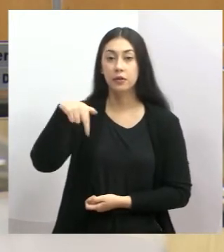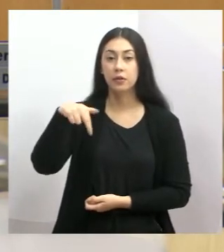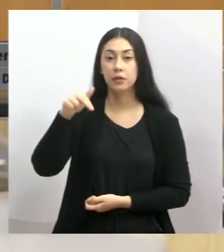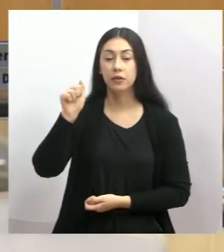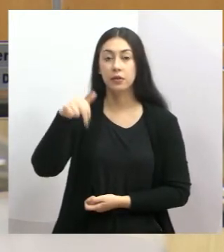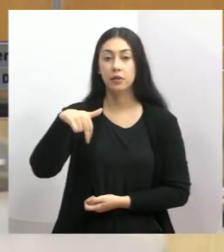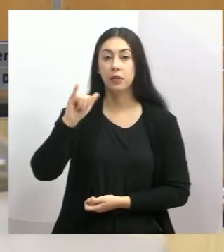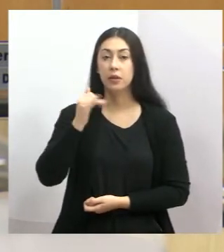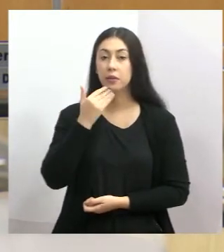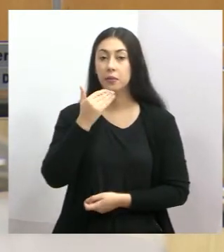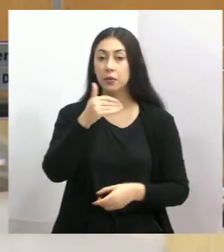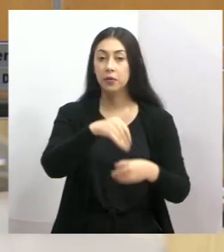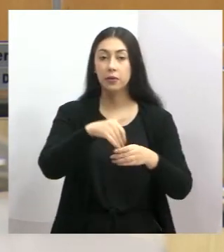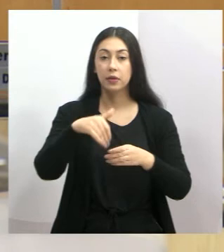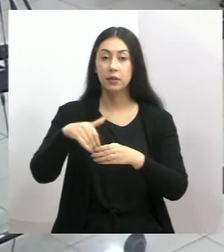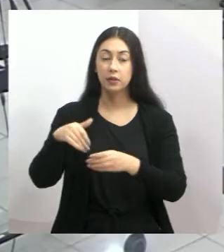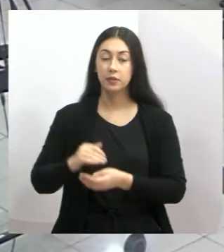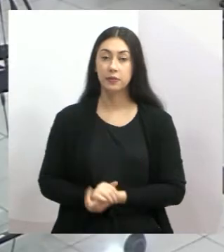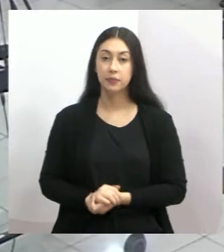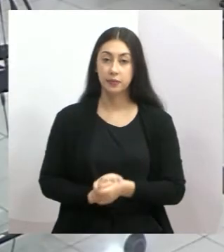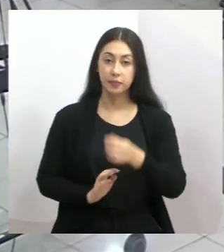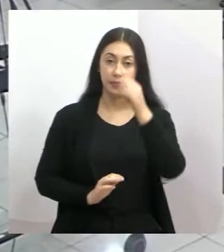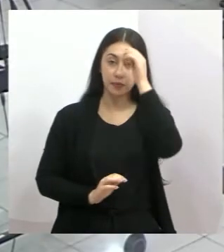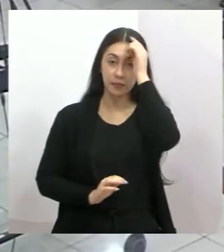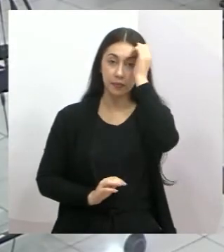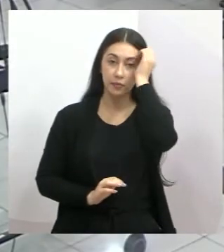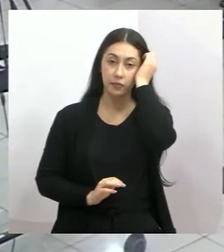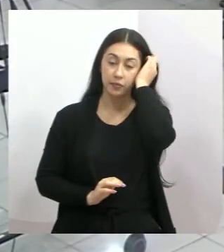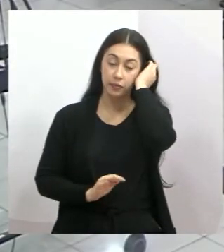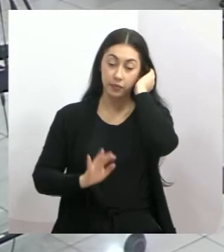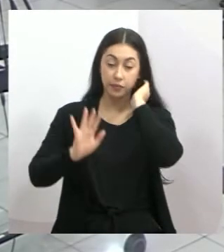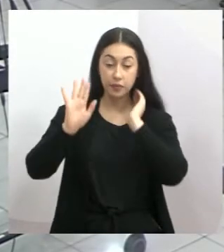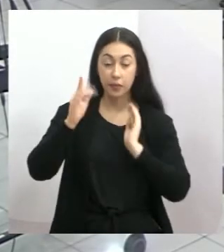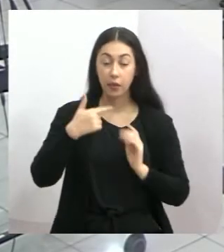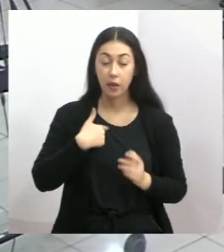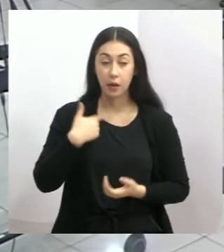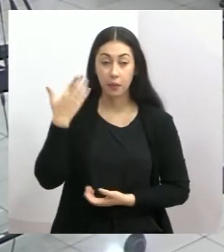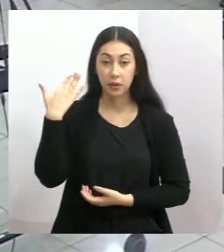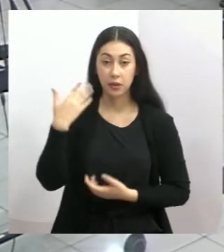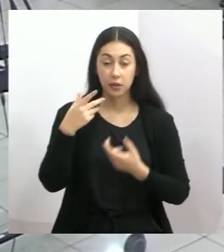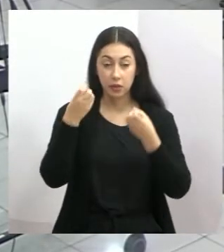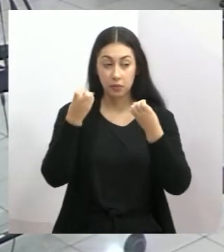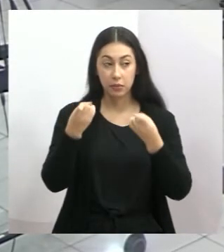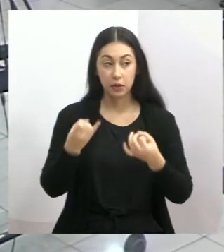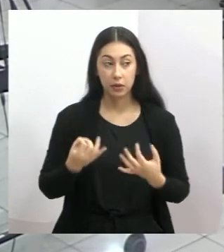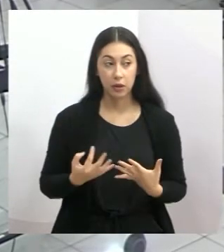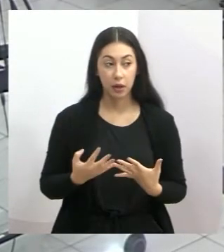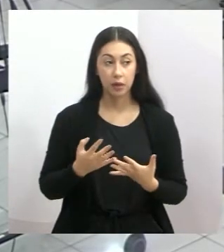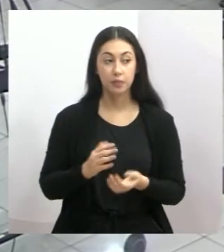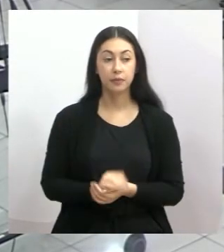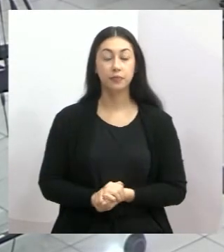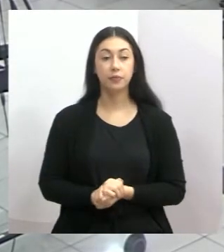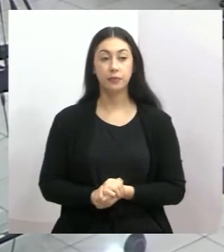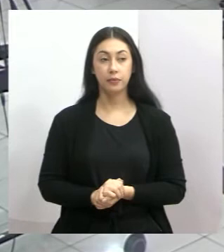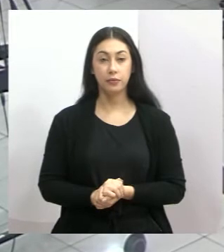presidente foi pedido votação o seu presidente eu falei na sessão passada a respeito dessa situação no Parque Santo